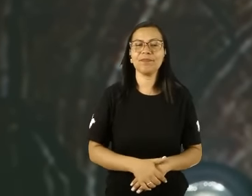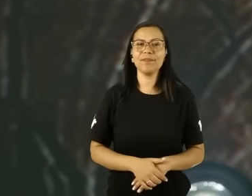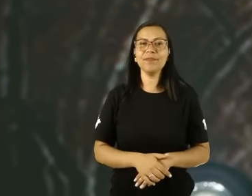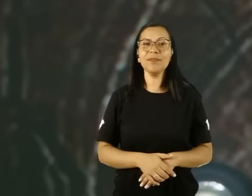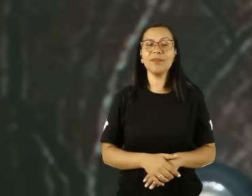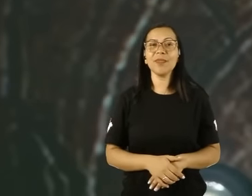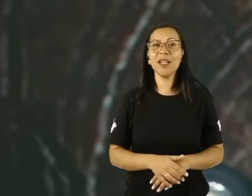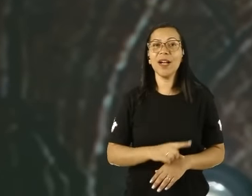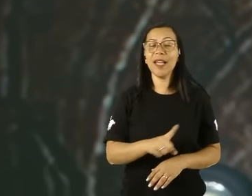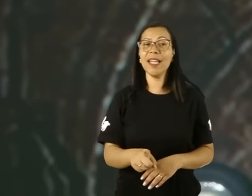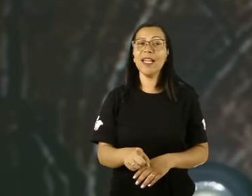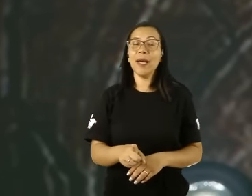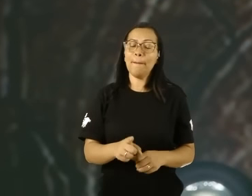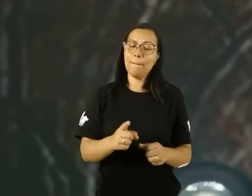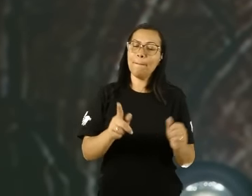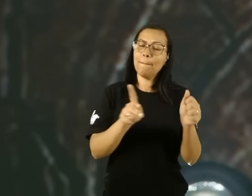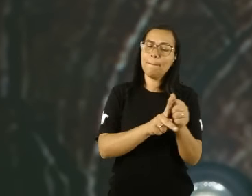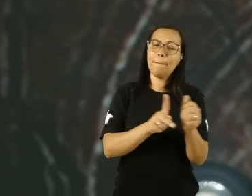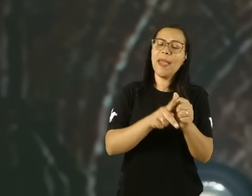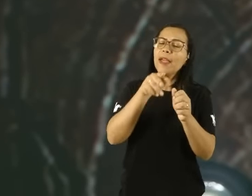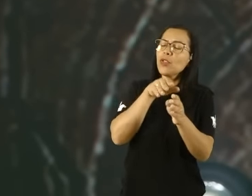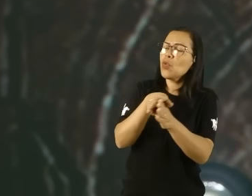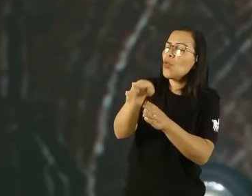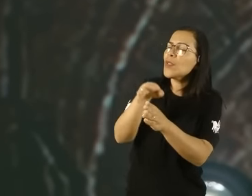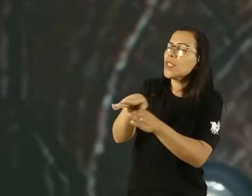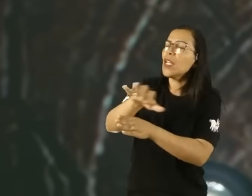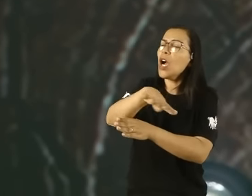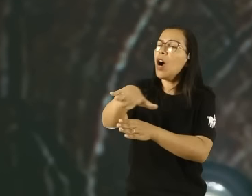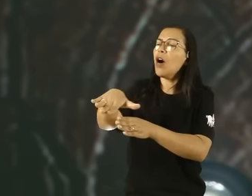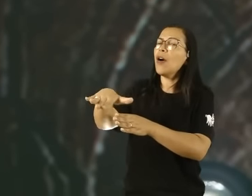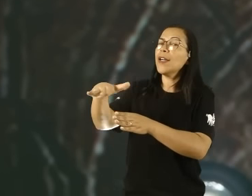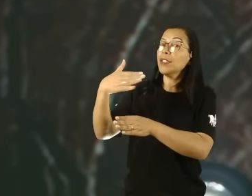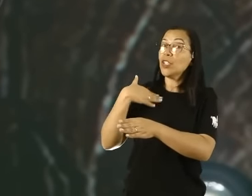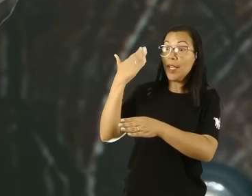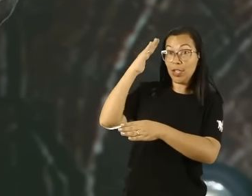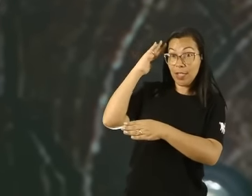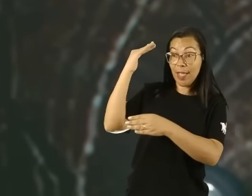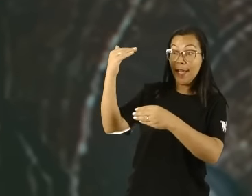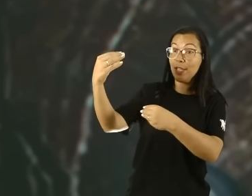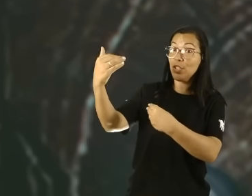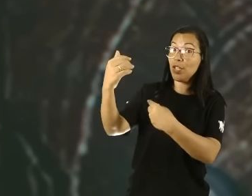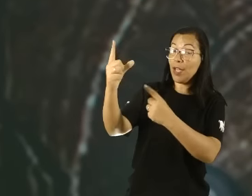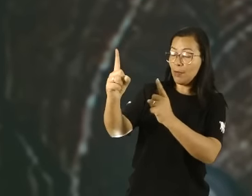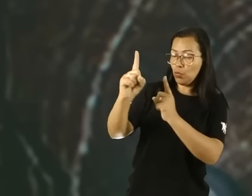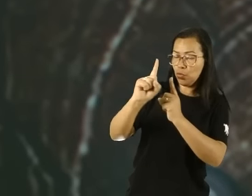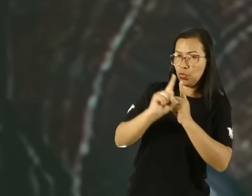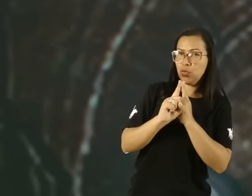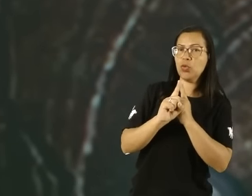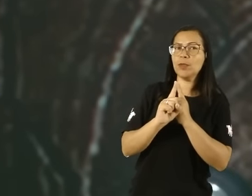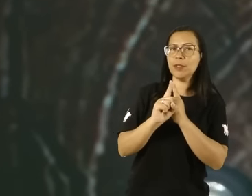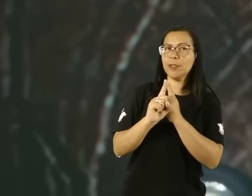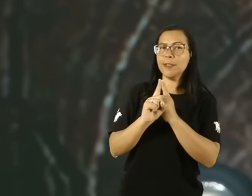são pescadores, Pedro está dando orientação, e Pedro talvez diz: ó, gente, vai ser uma noite maravilhosa, estou sentindo o cheiro de peixe